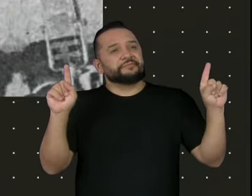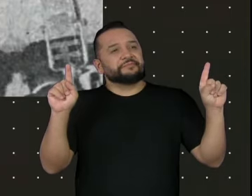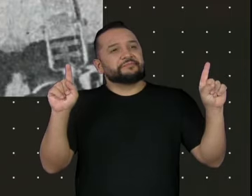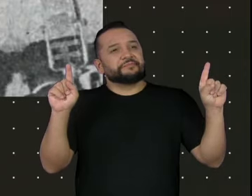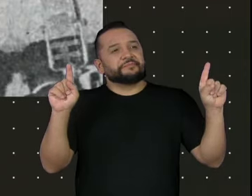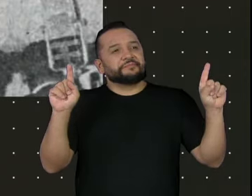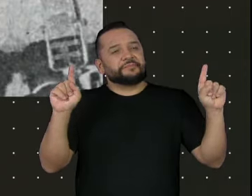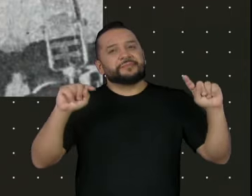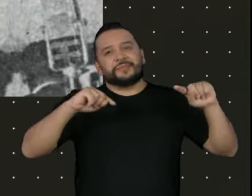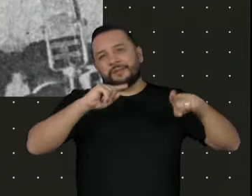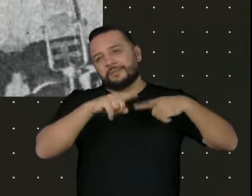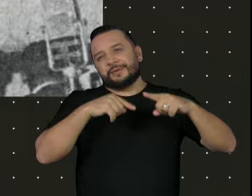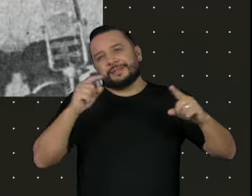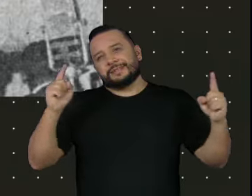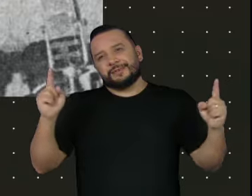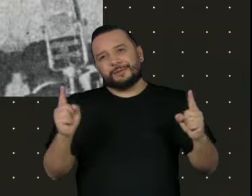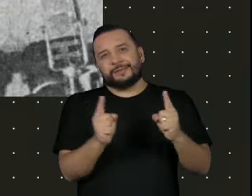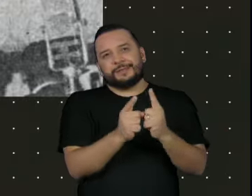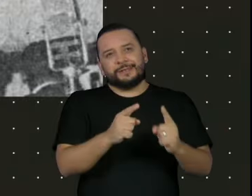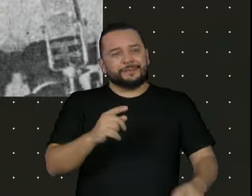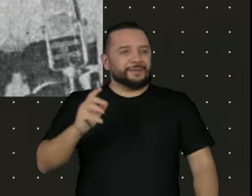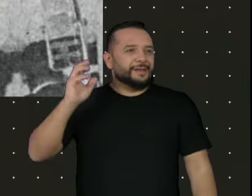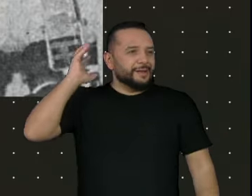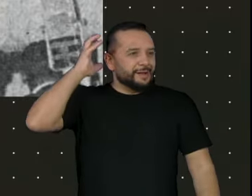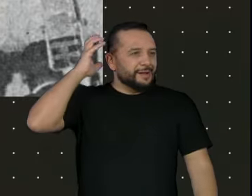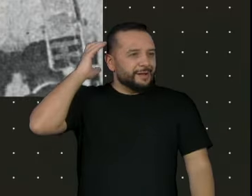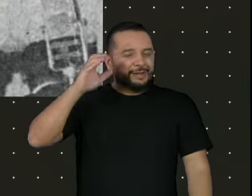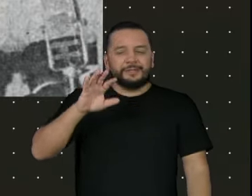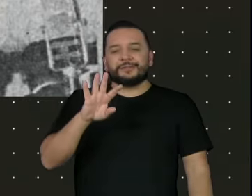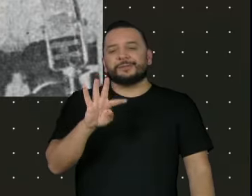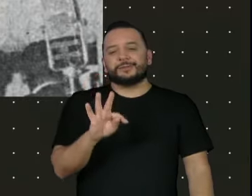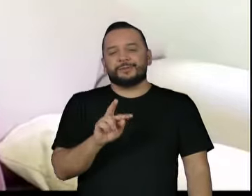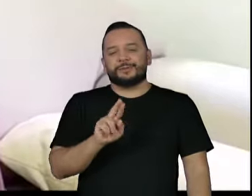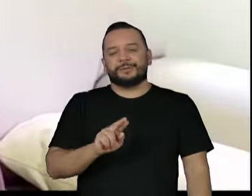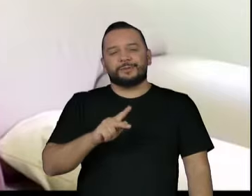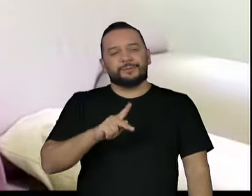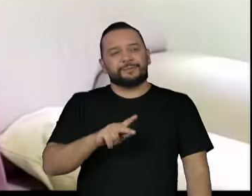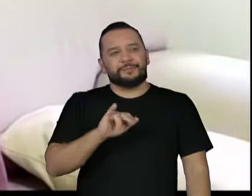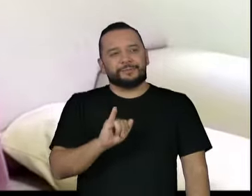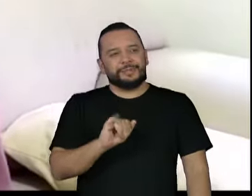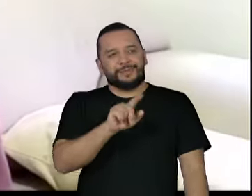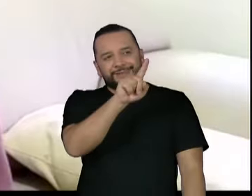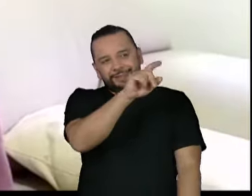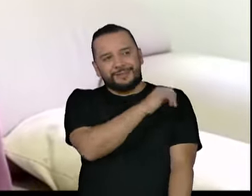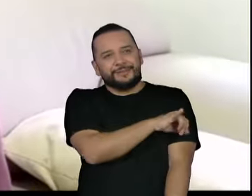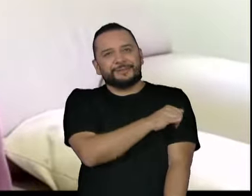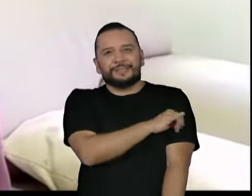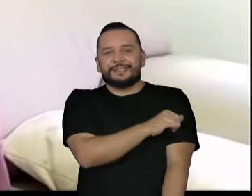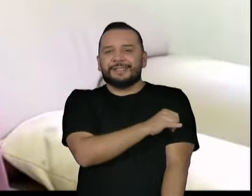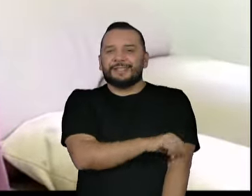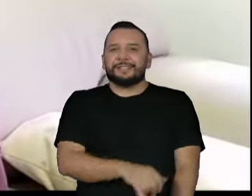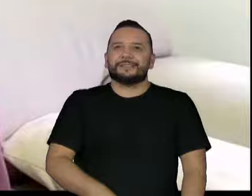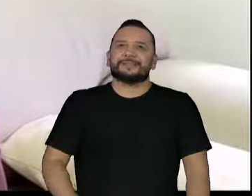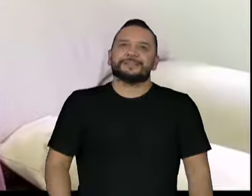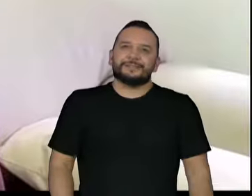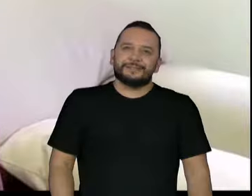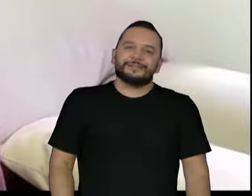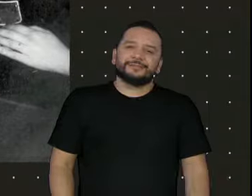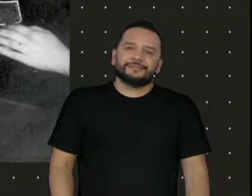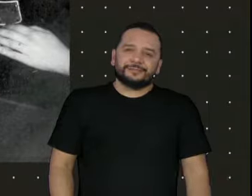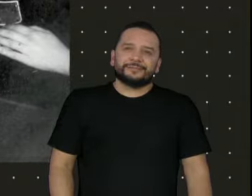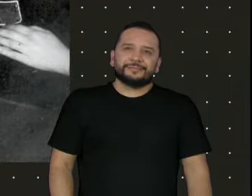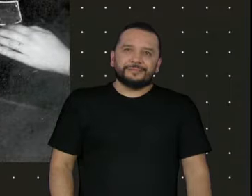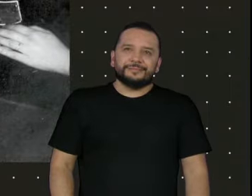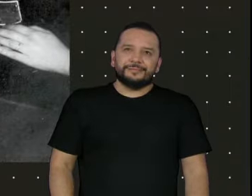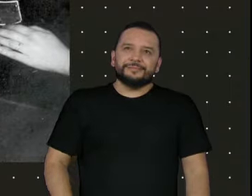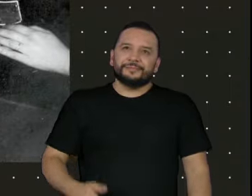nos reencontramos na Rádio Tupi, lá no Rio de Janeiro. E a